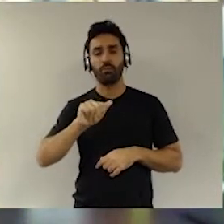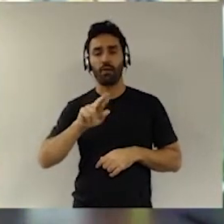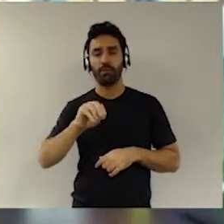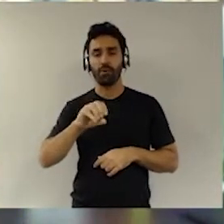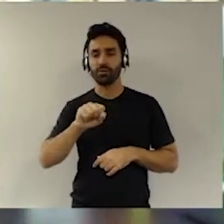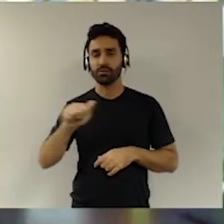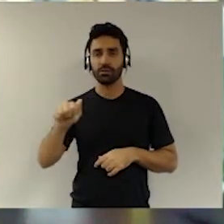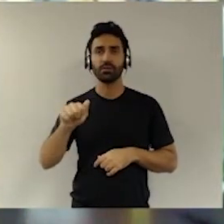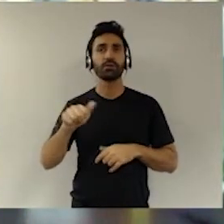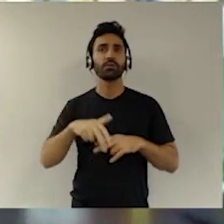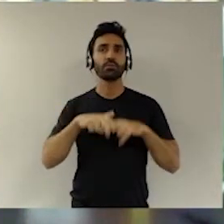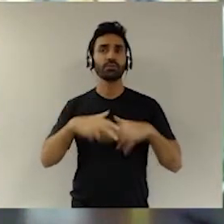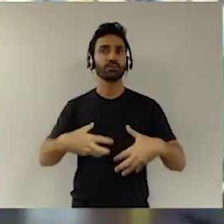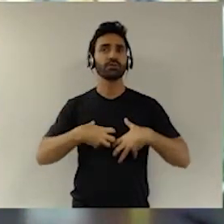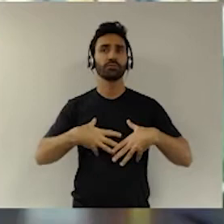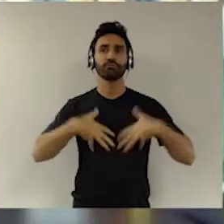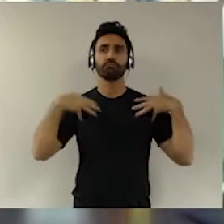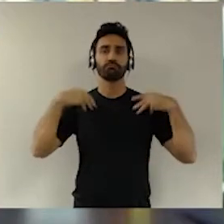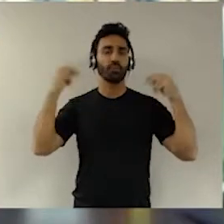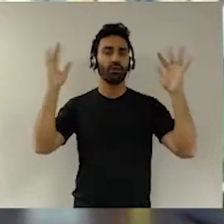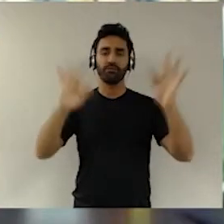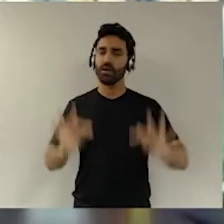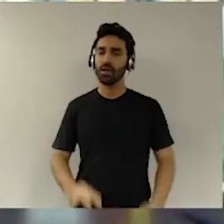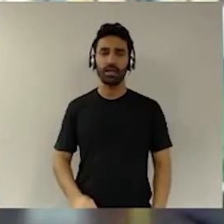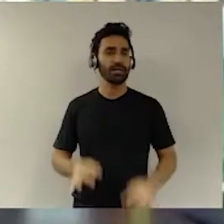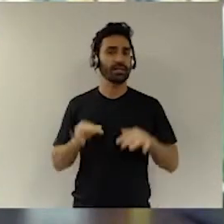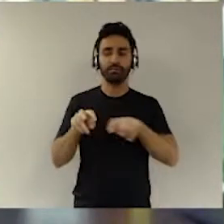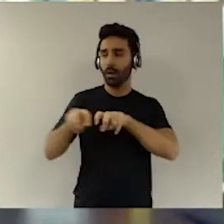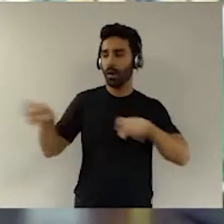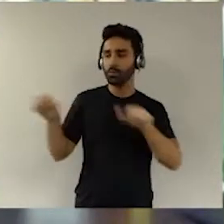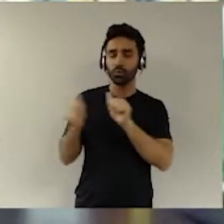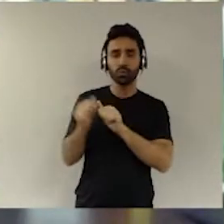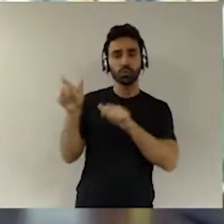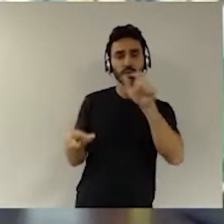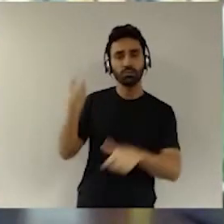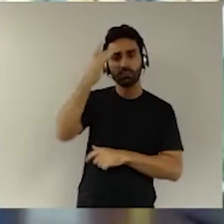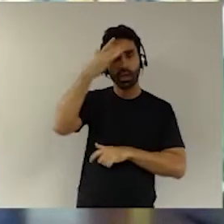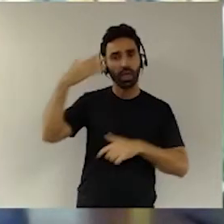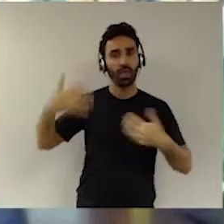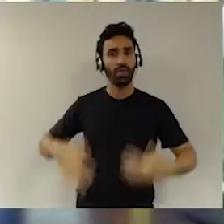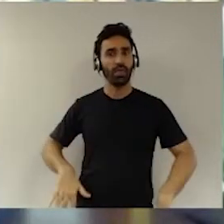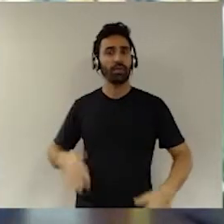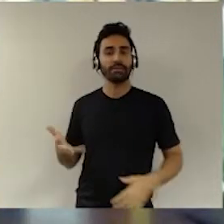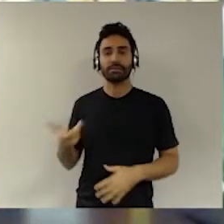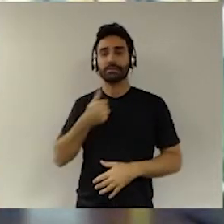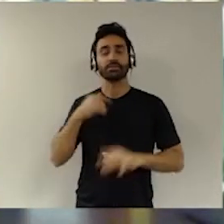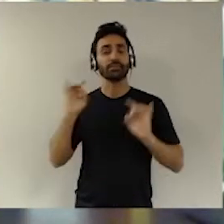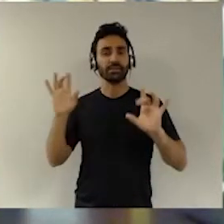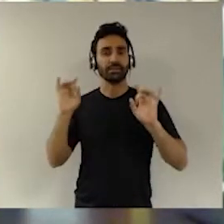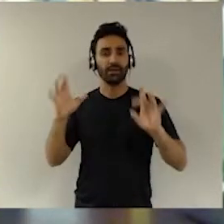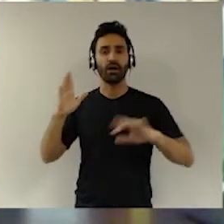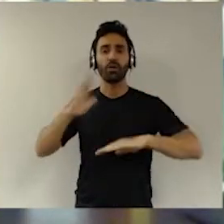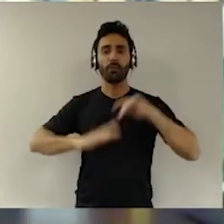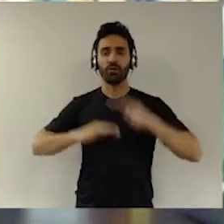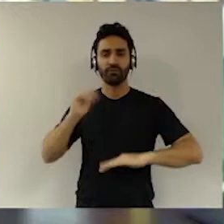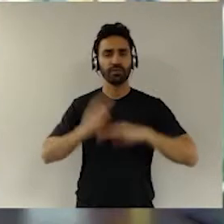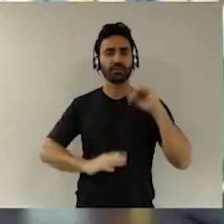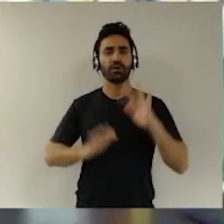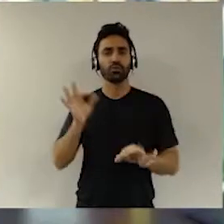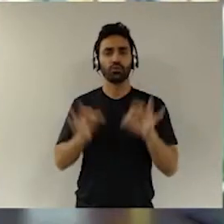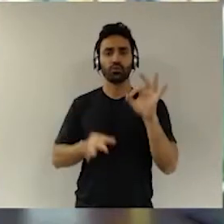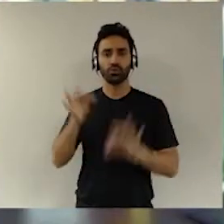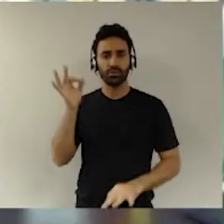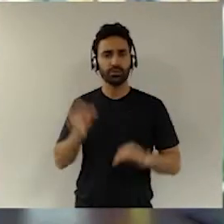é uma enorme honra estar ladeado de grandes juristas e pessoas que